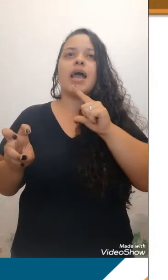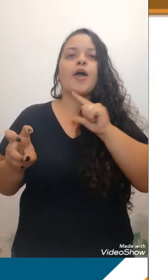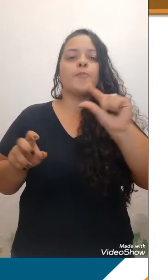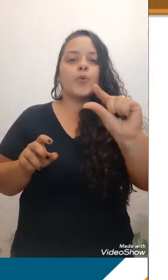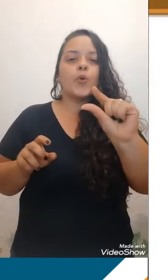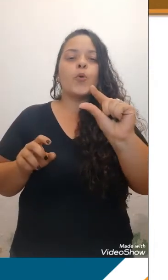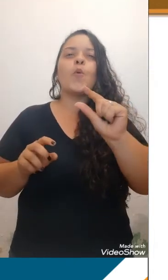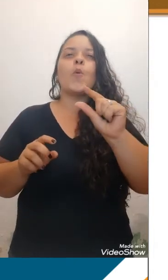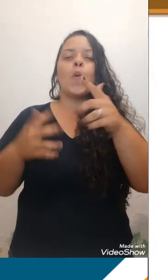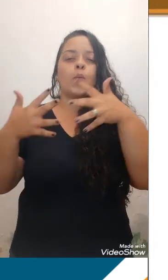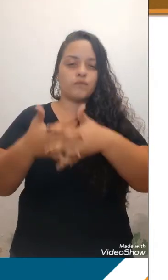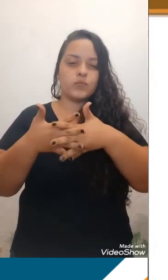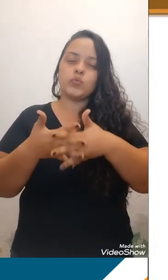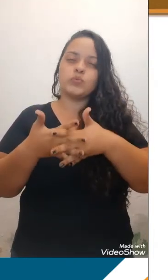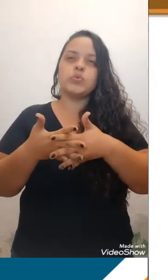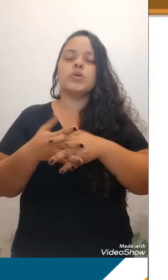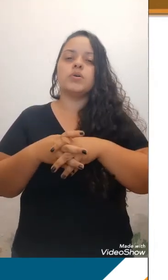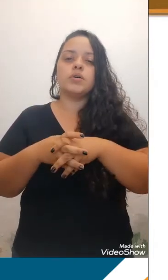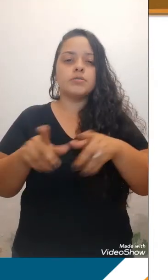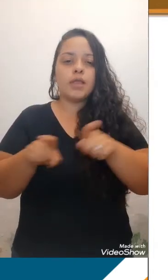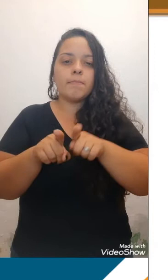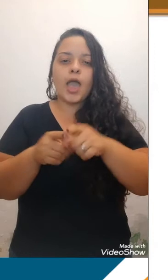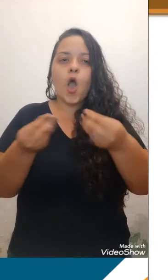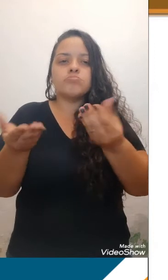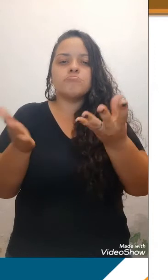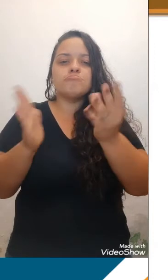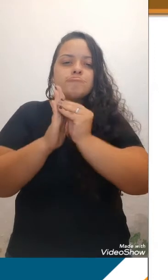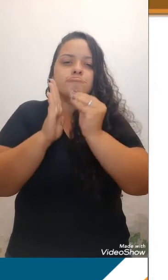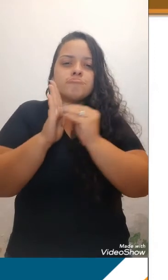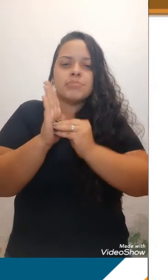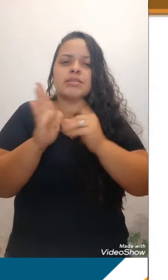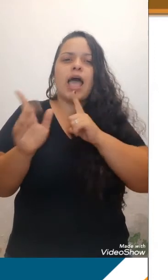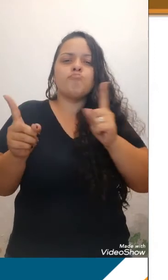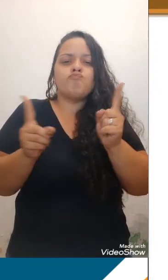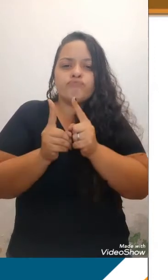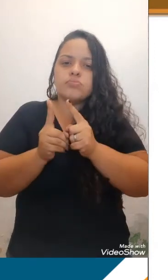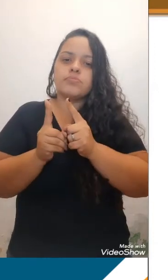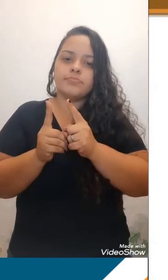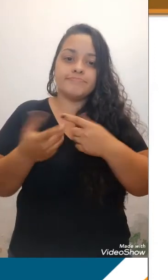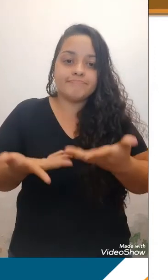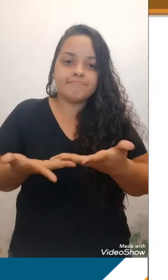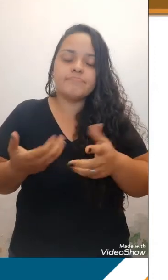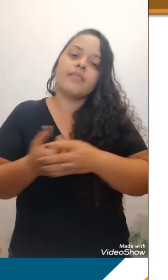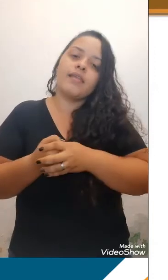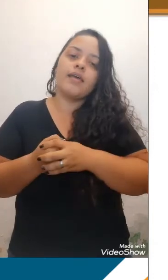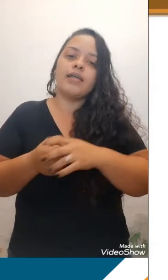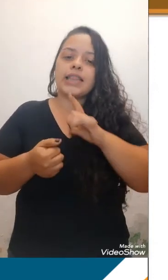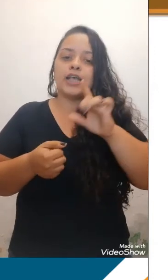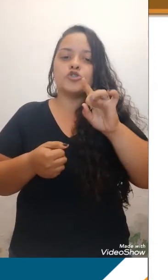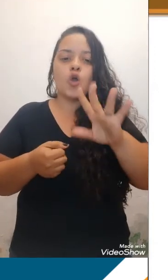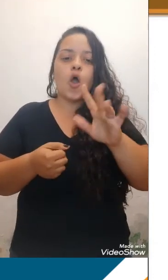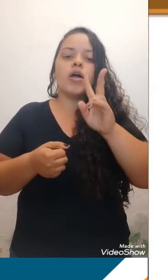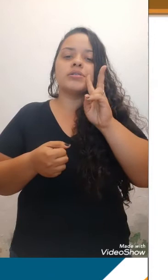um pouquinho confuso, né? E a fundamentação está muito curta.